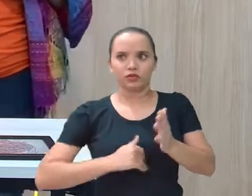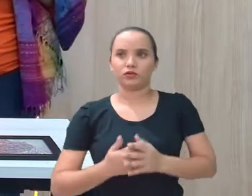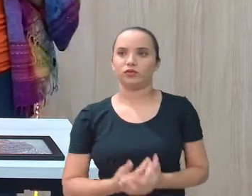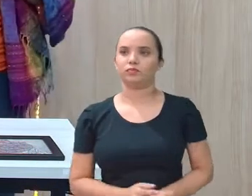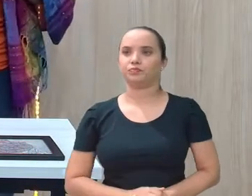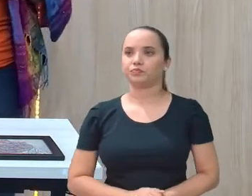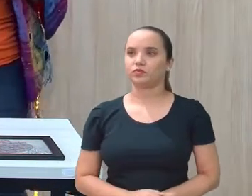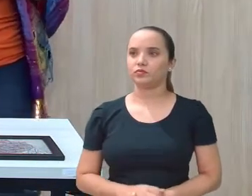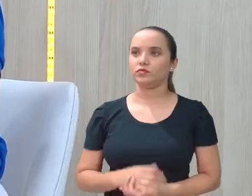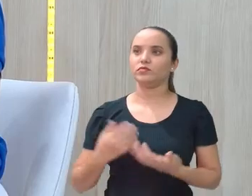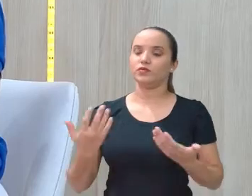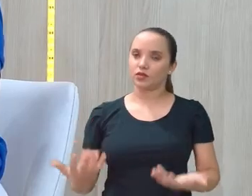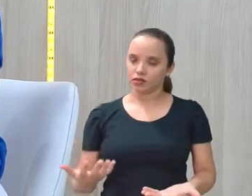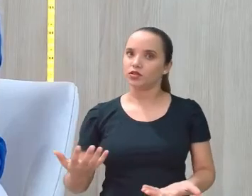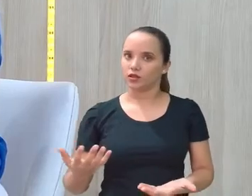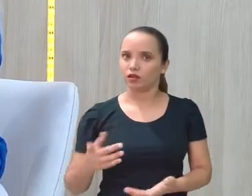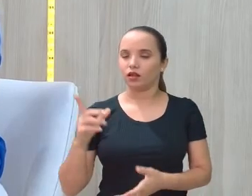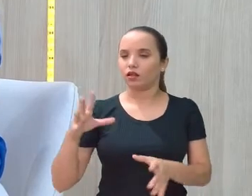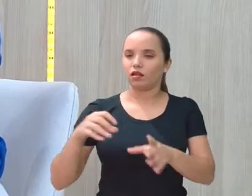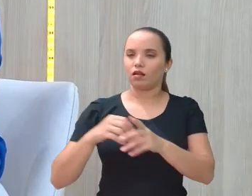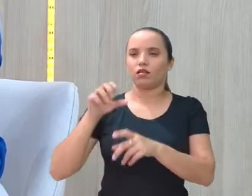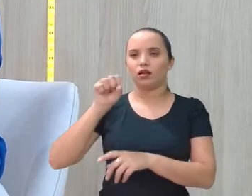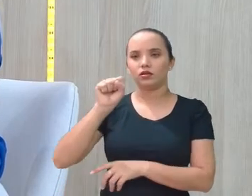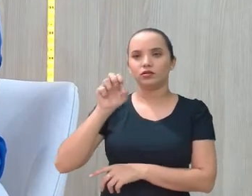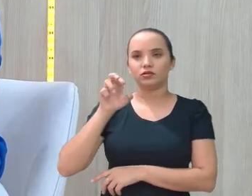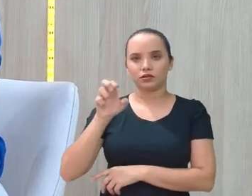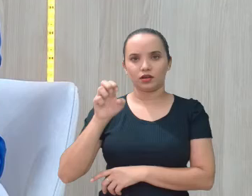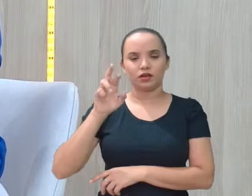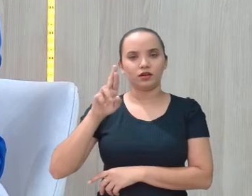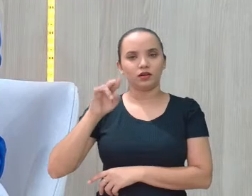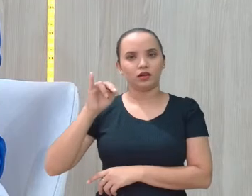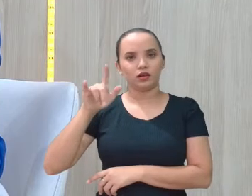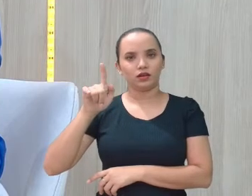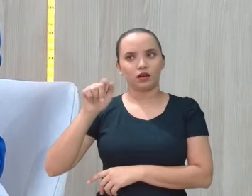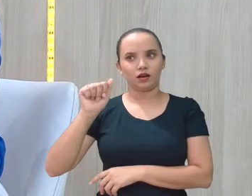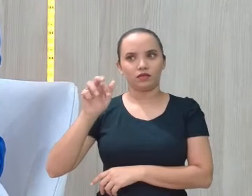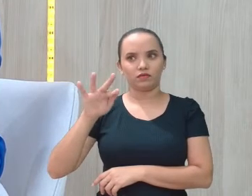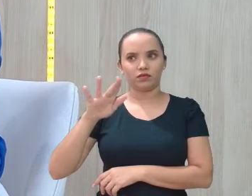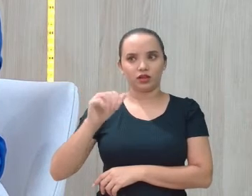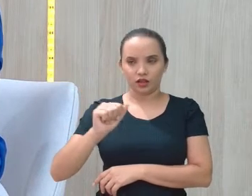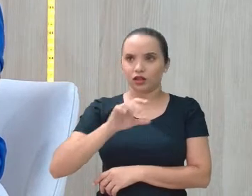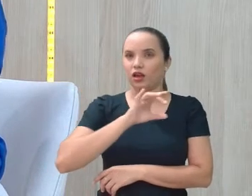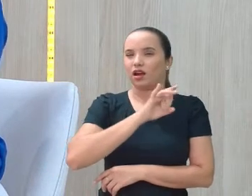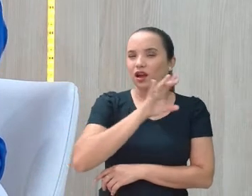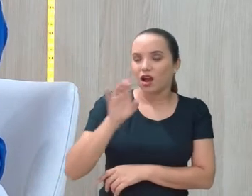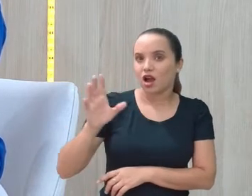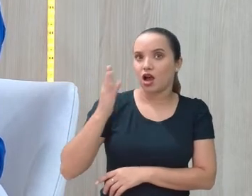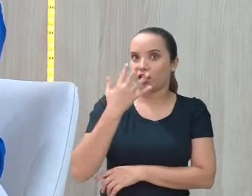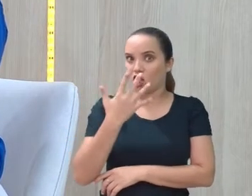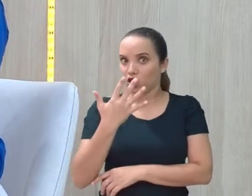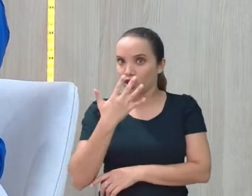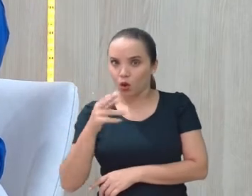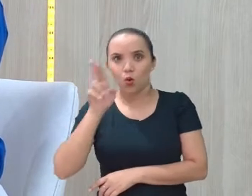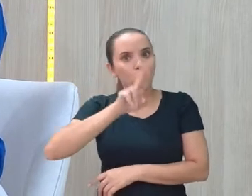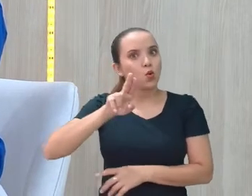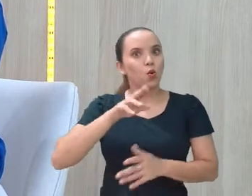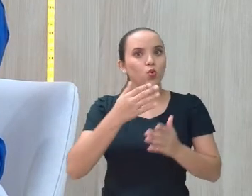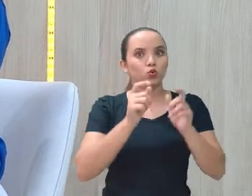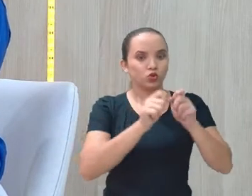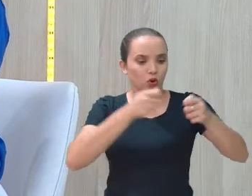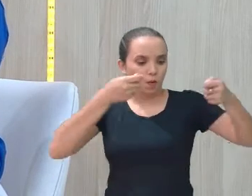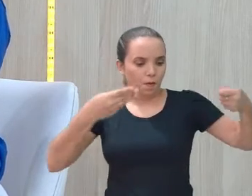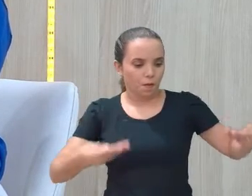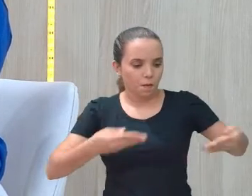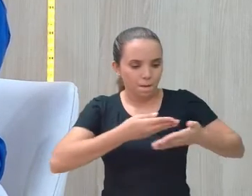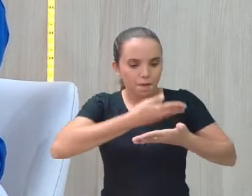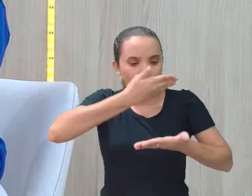caso da serigrafia, para cada cor, uma tela diferente. E aí ela é sobreposta uma com a